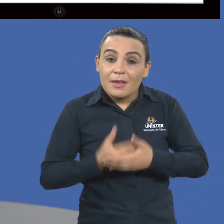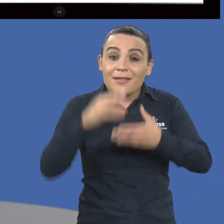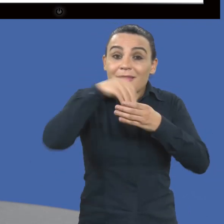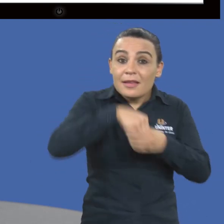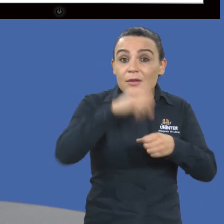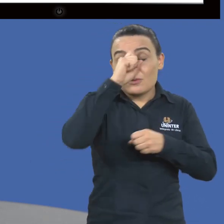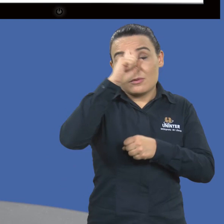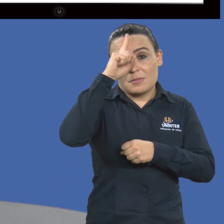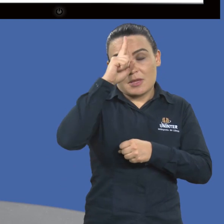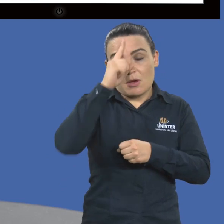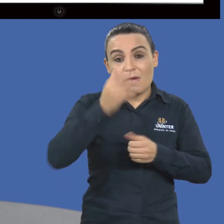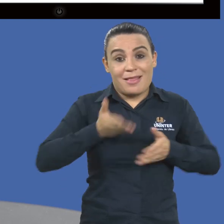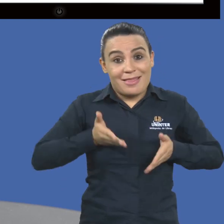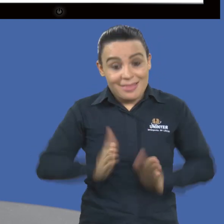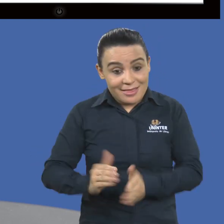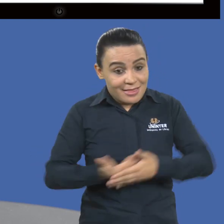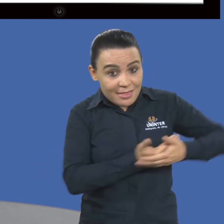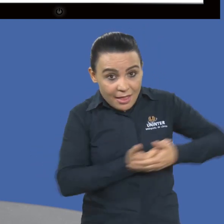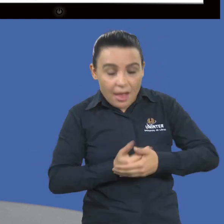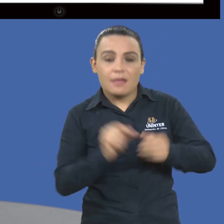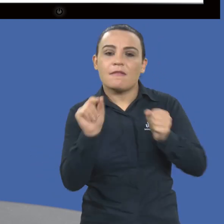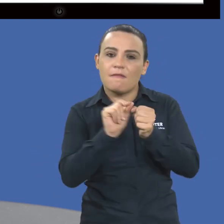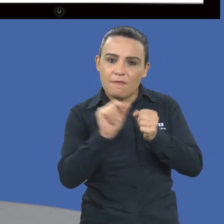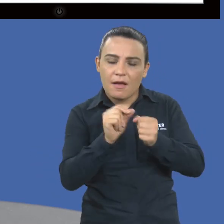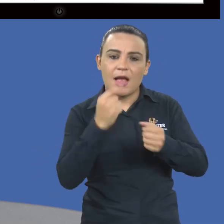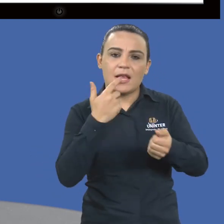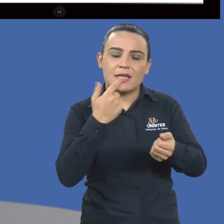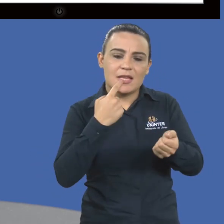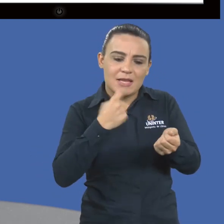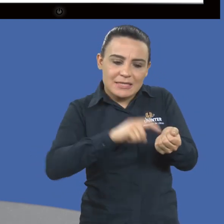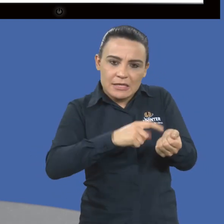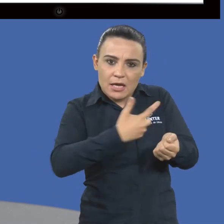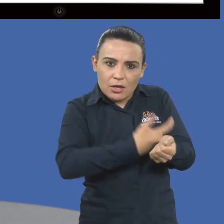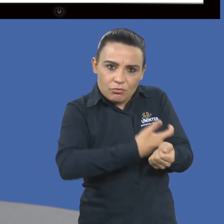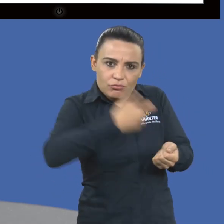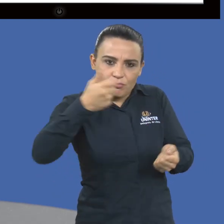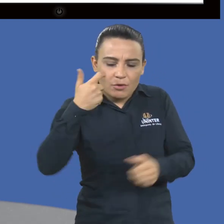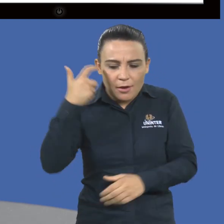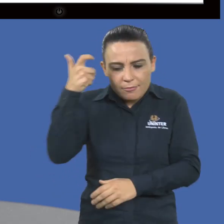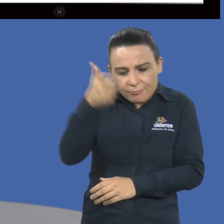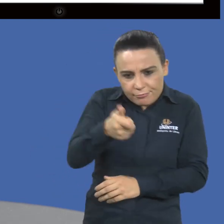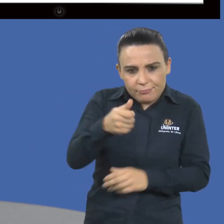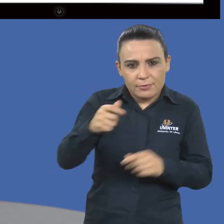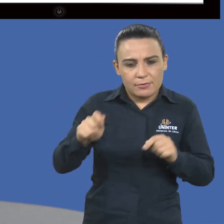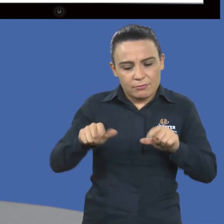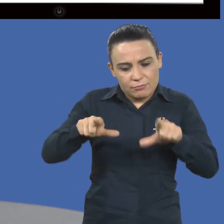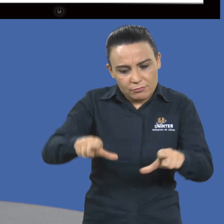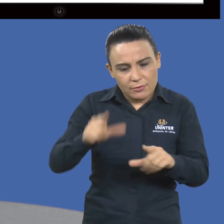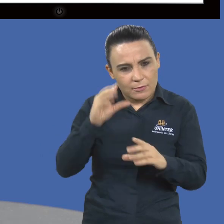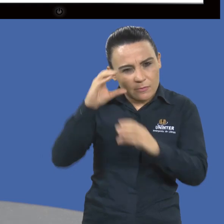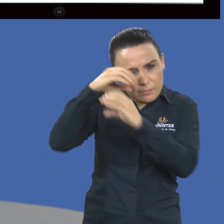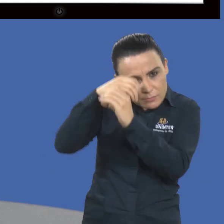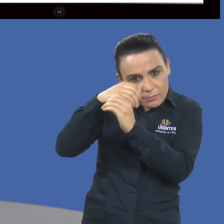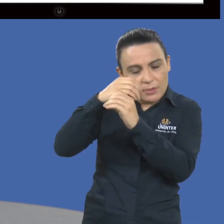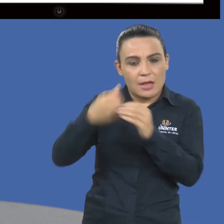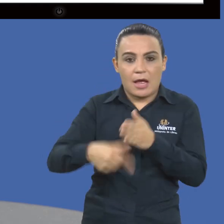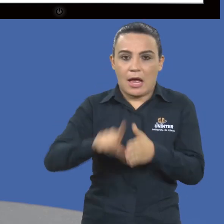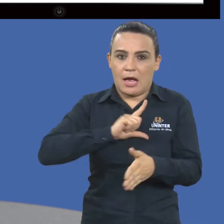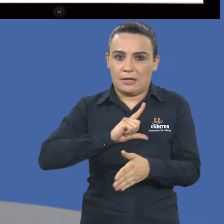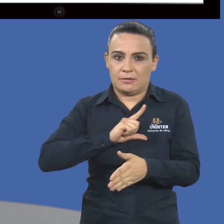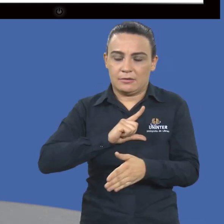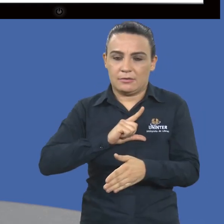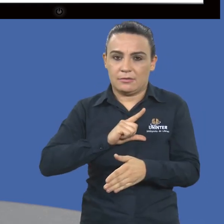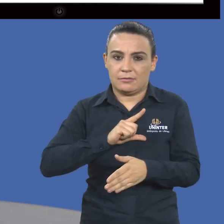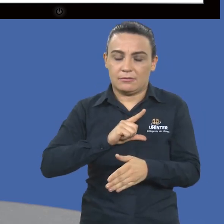ainda a nível de maternidade. Muito bem. Nessa lâmina seguinte,